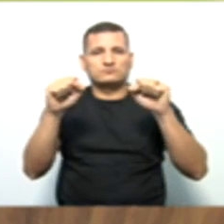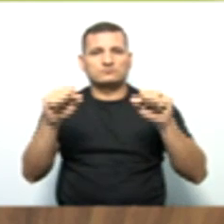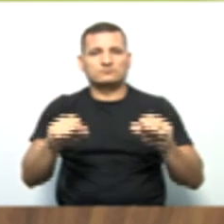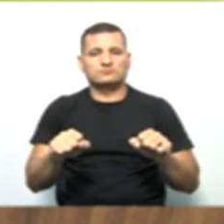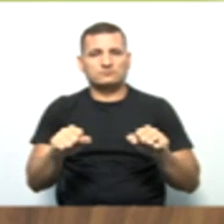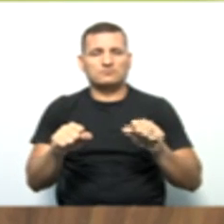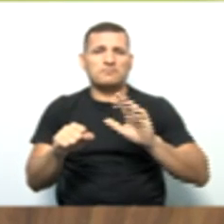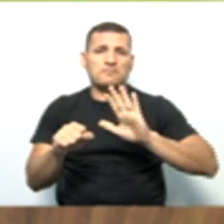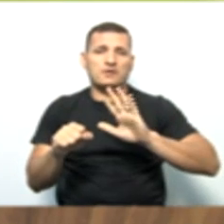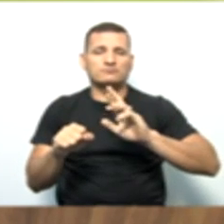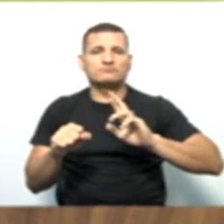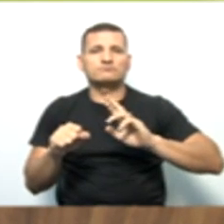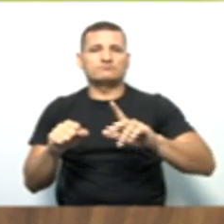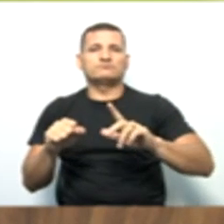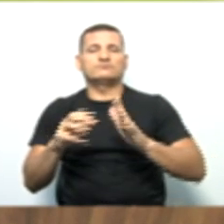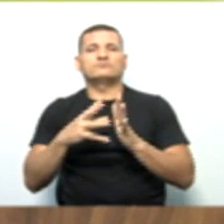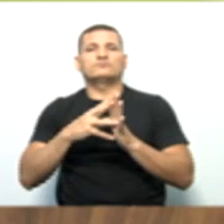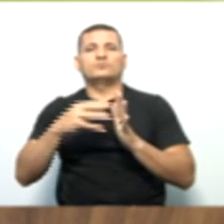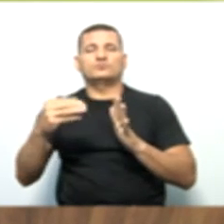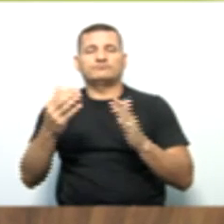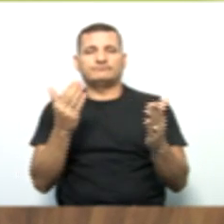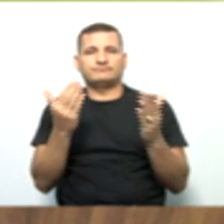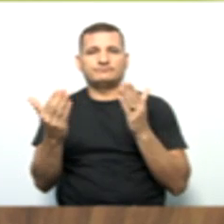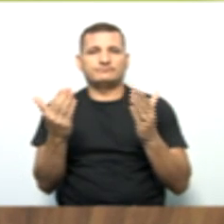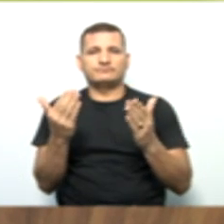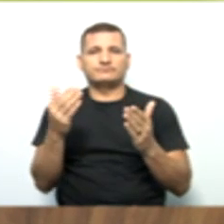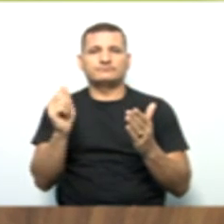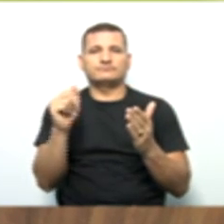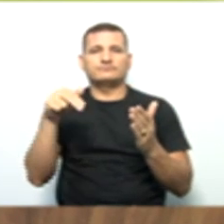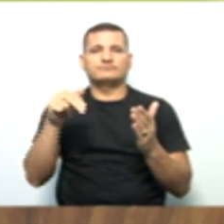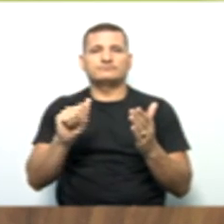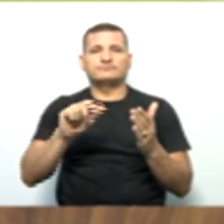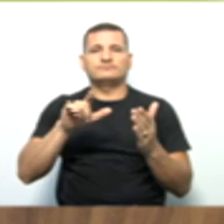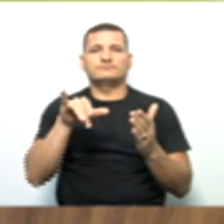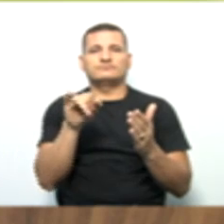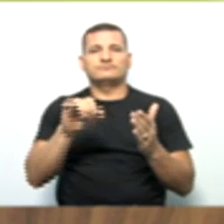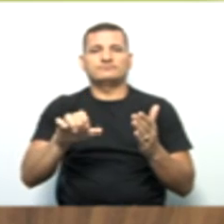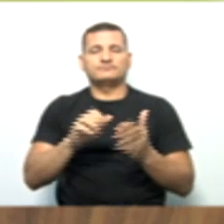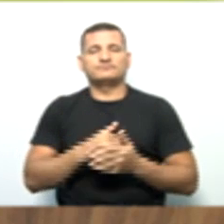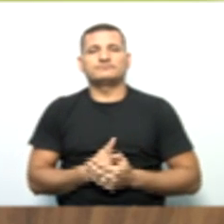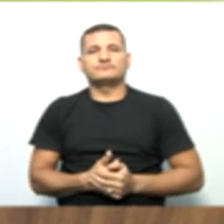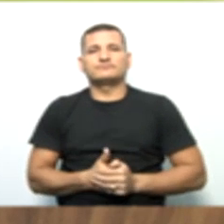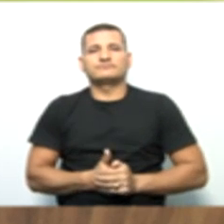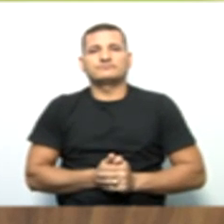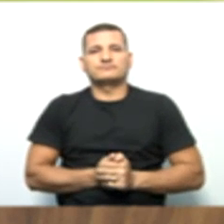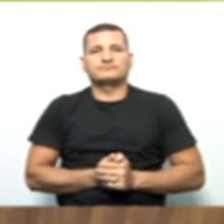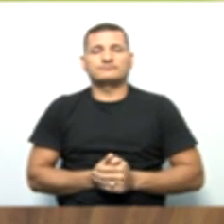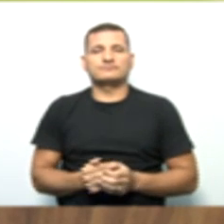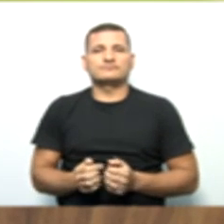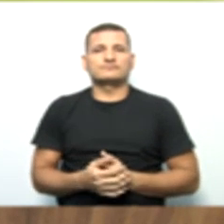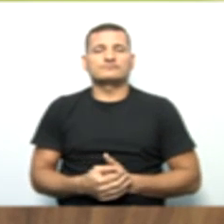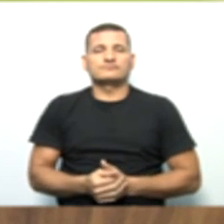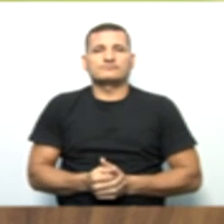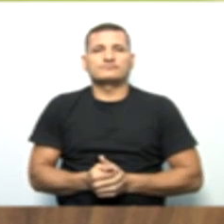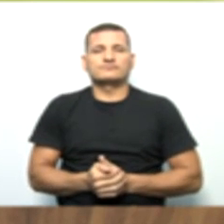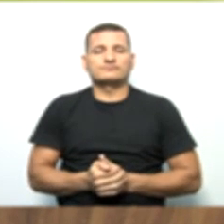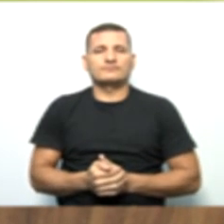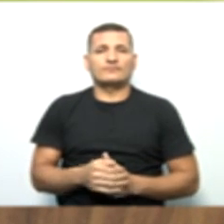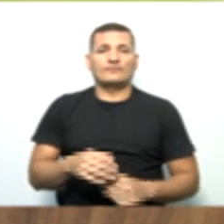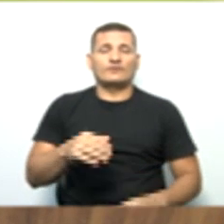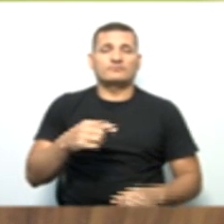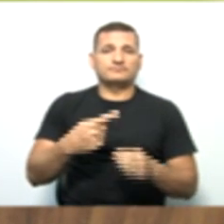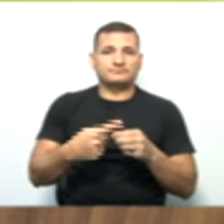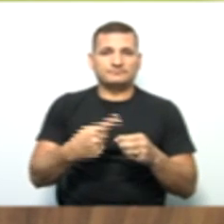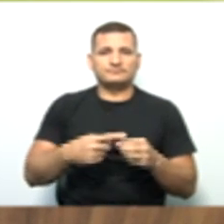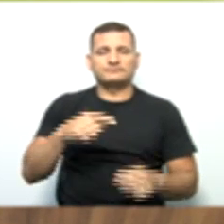diferentemente do modelo de análise. Também tem outra resposta de Buritis, professor. A aluna Marcela respondeu